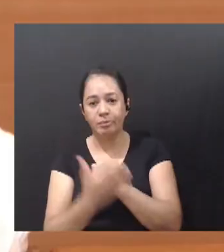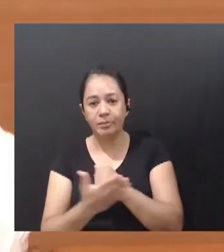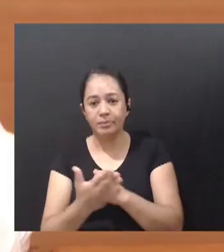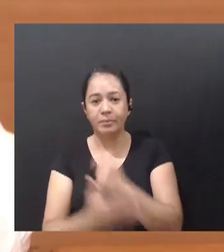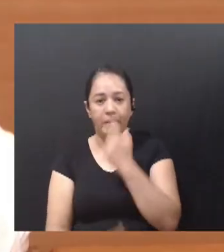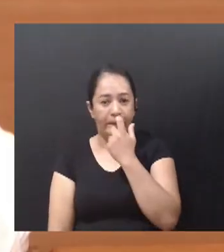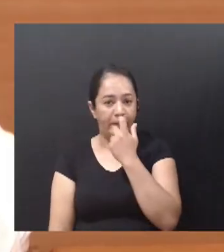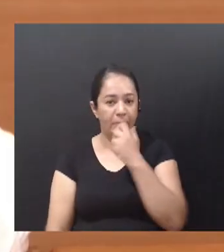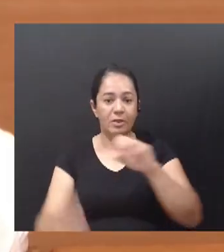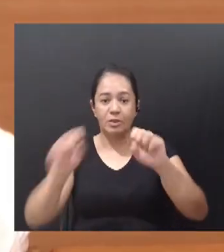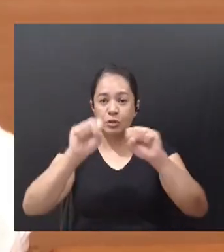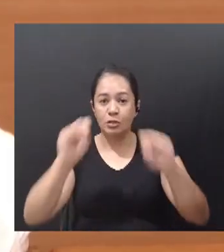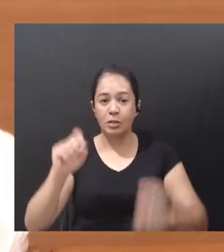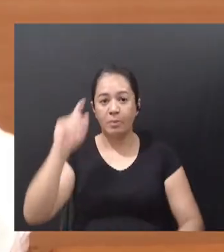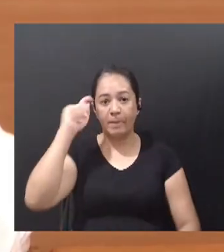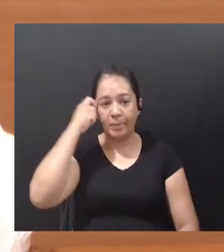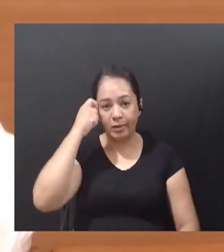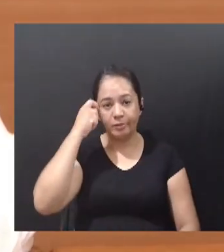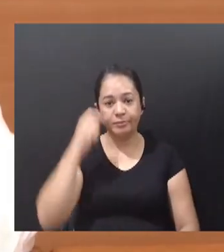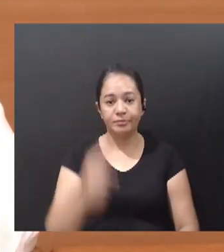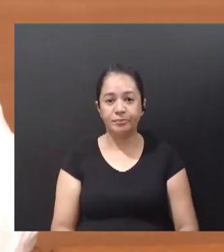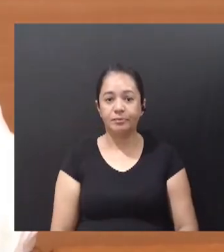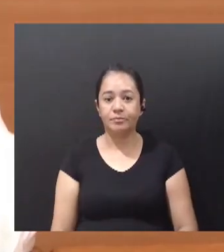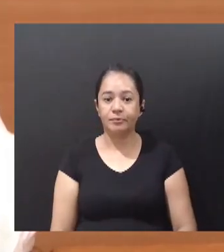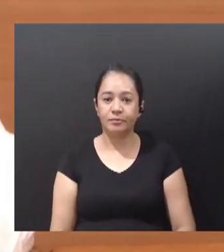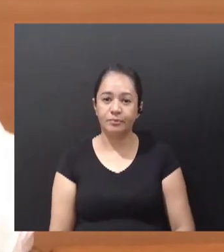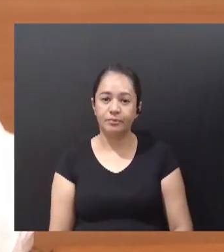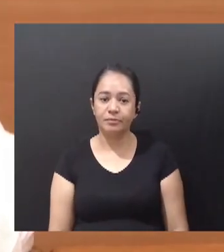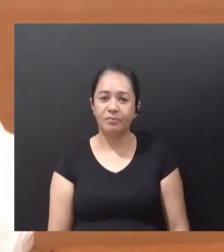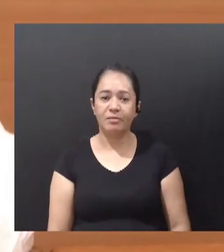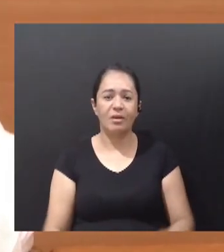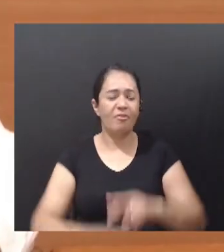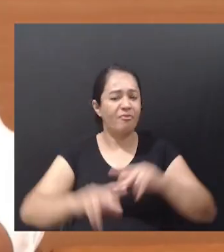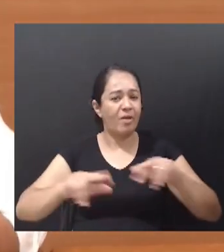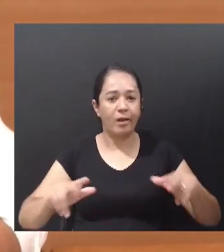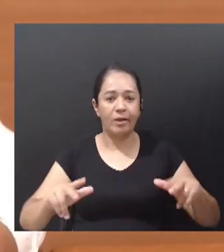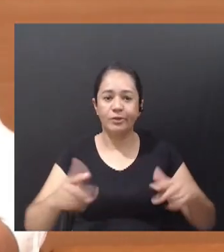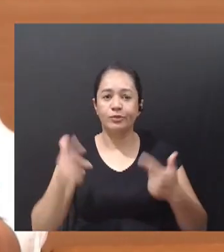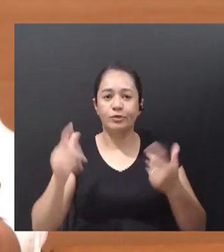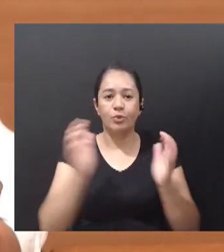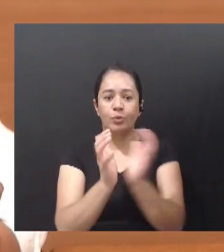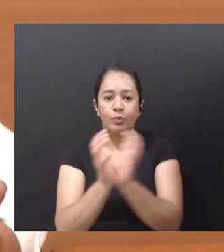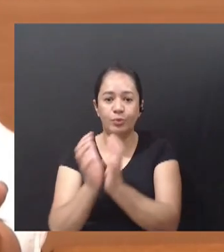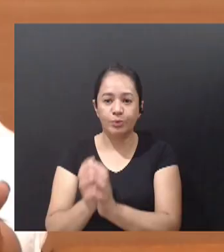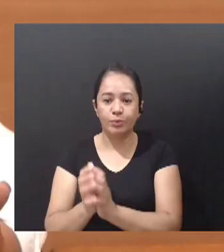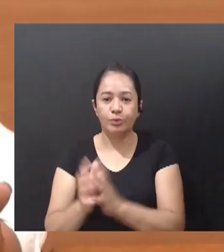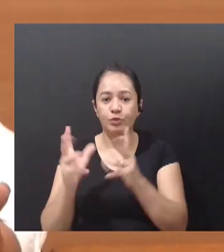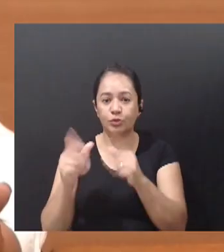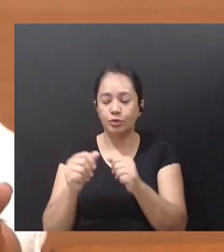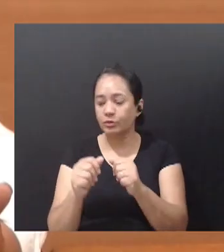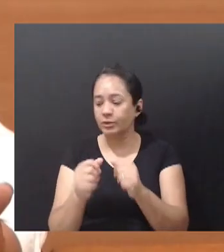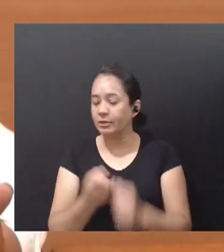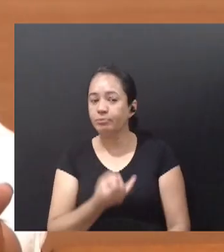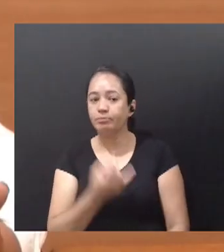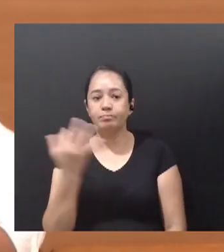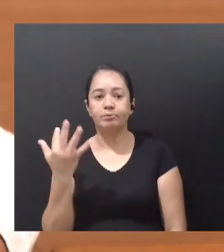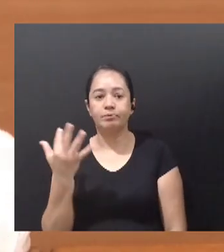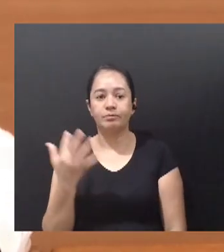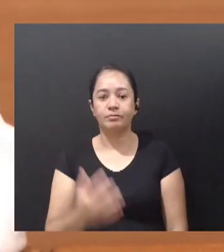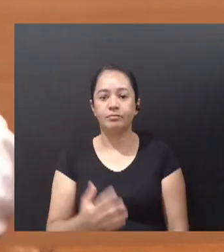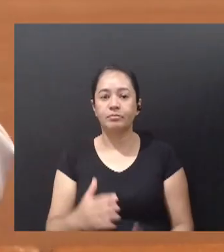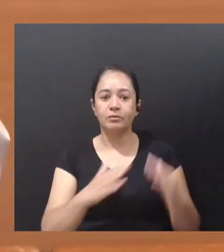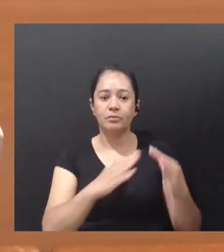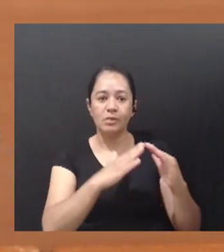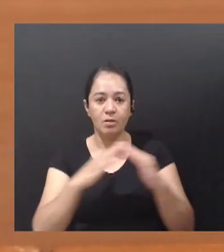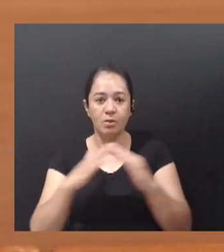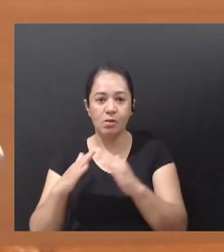já ter Dinadi, Visão de Rua e todo esse quadro, né, periférico importante,